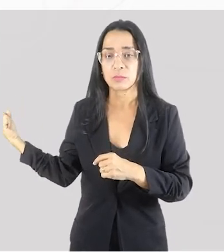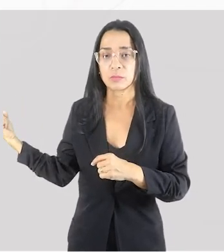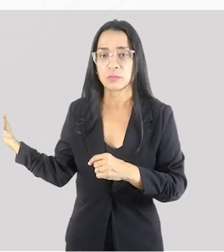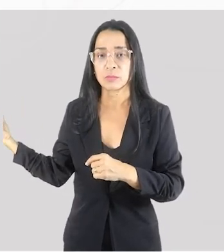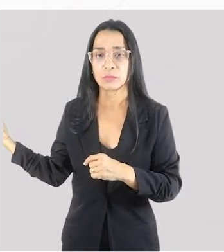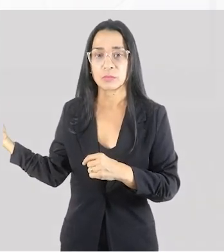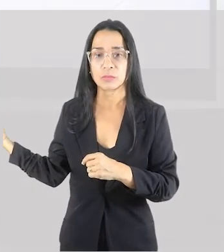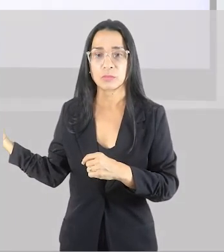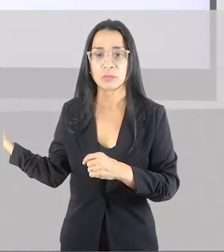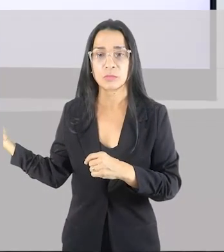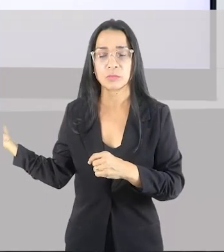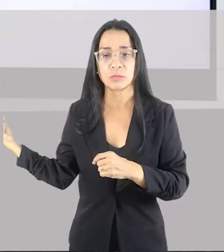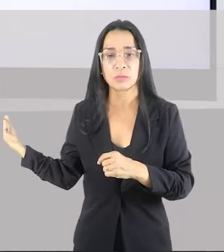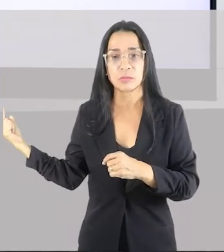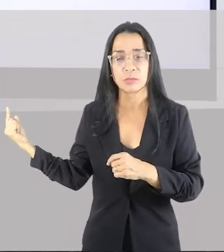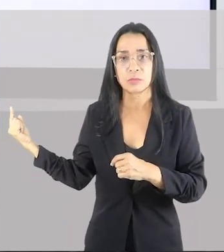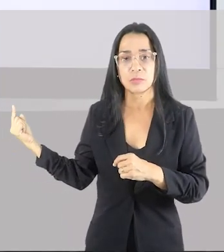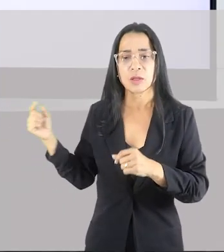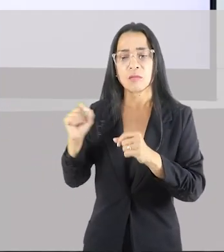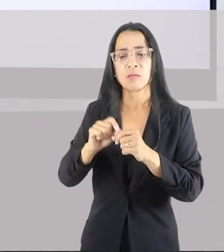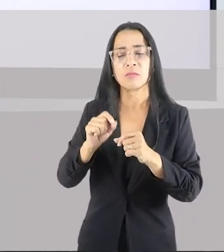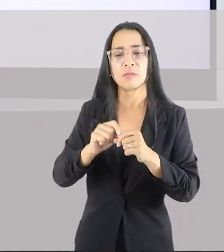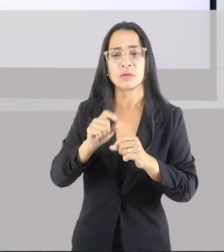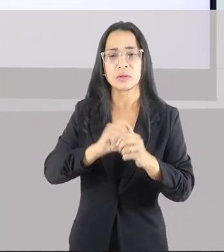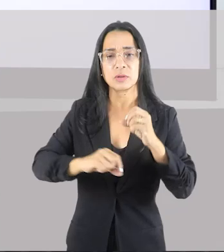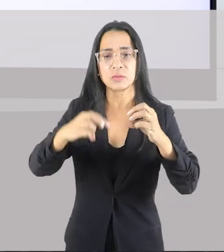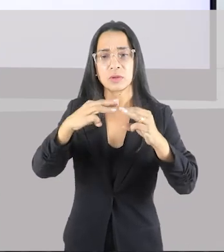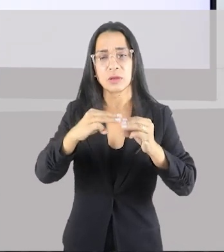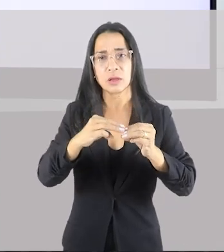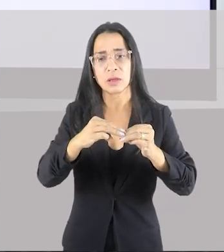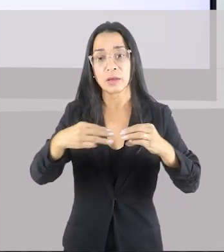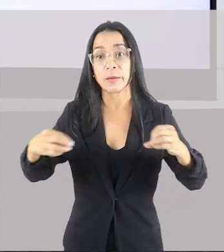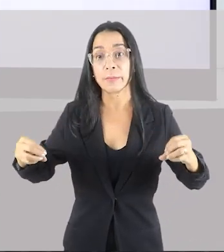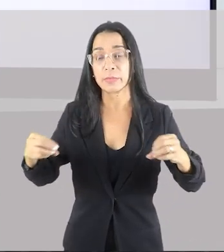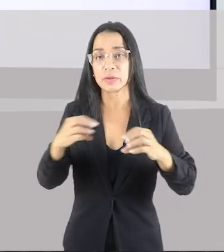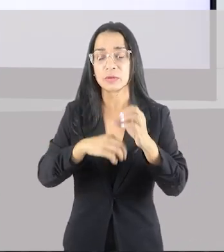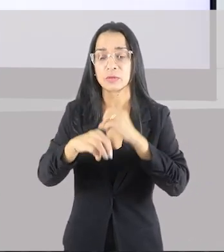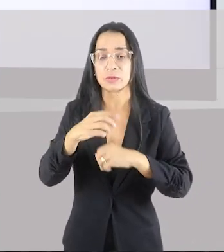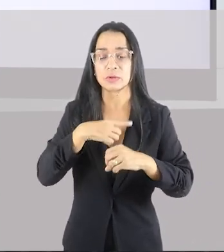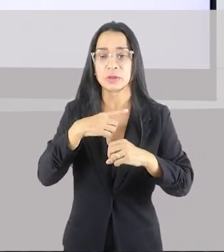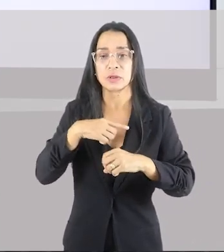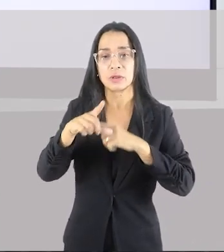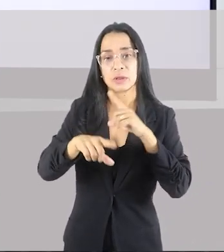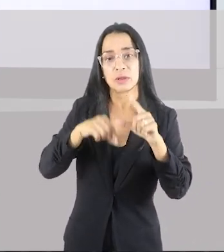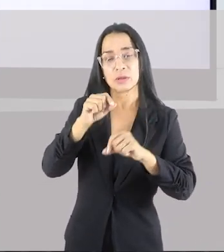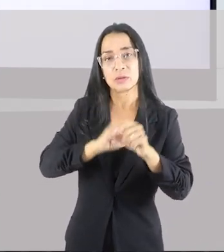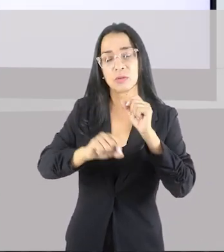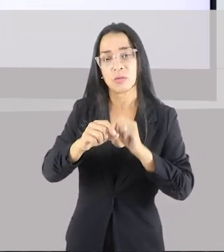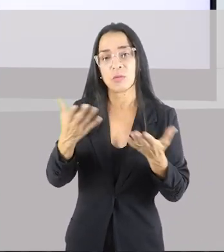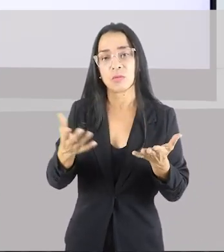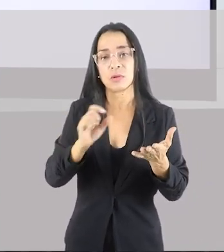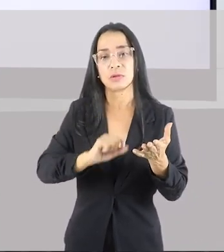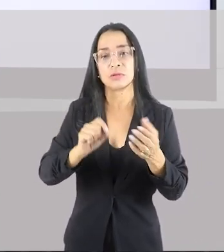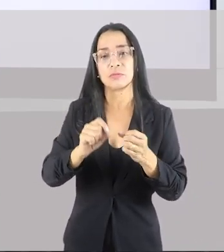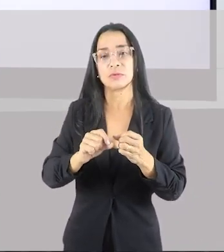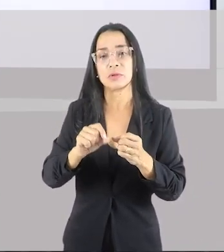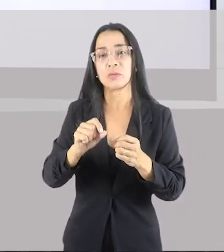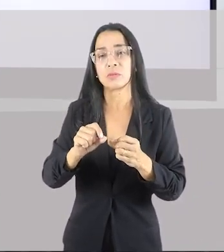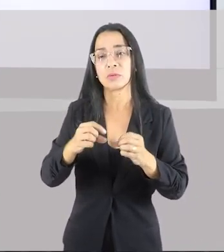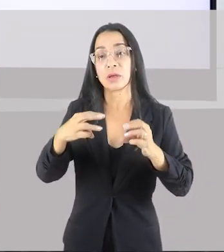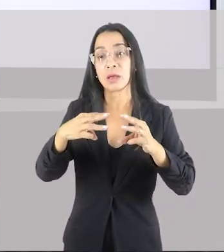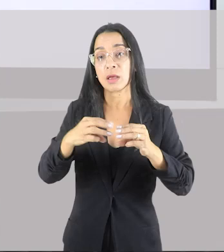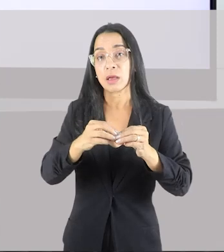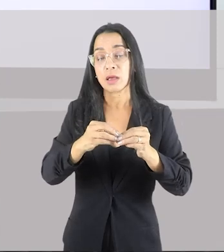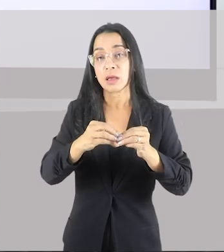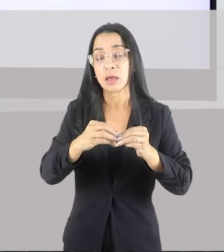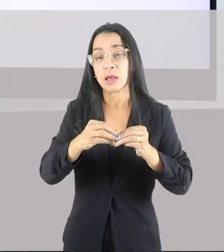em cima, essa célula está fazendo mitose, né, e aí a gente tem a opção dela fazer mitose ou meiose. Gente, essa célula que está